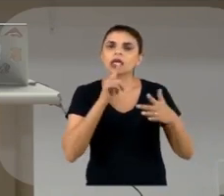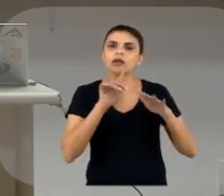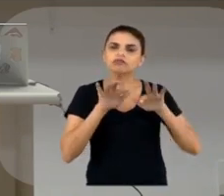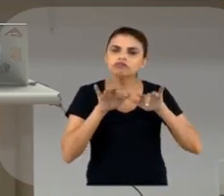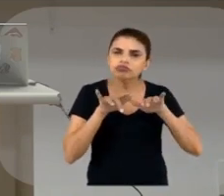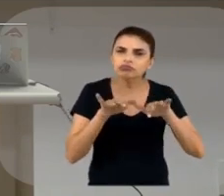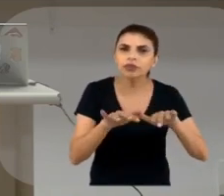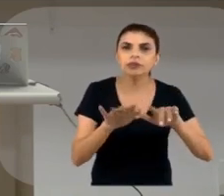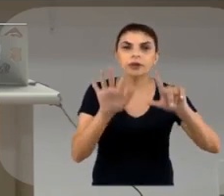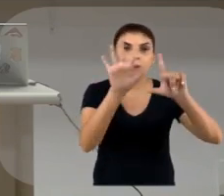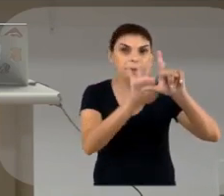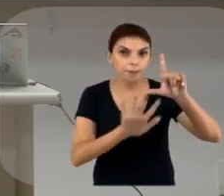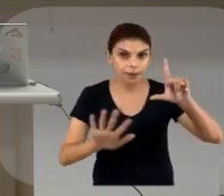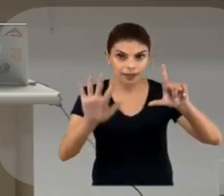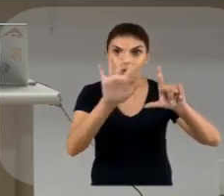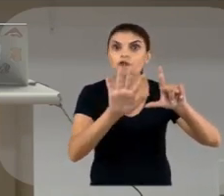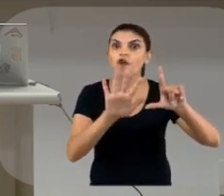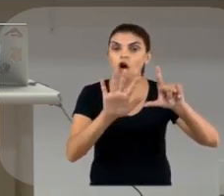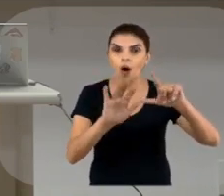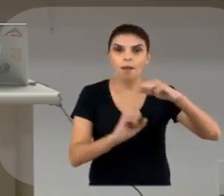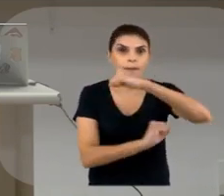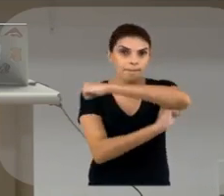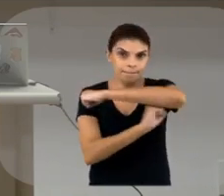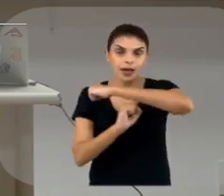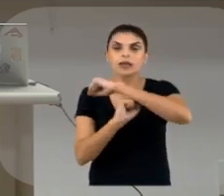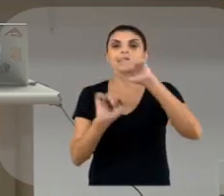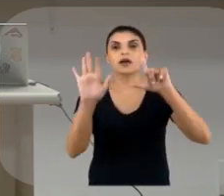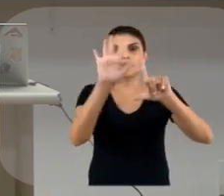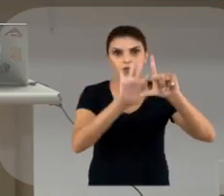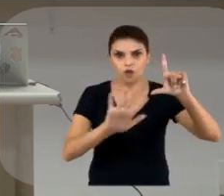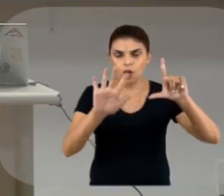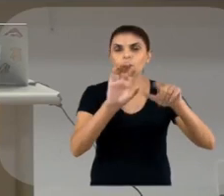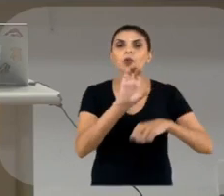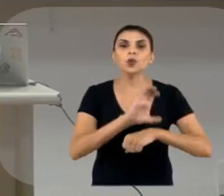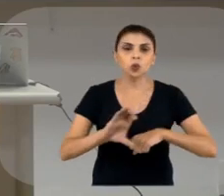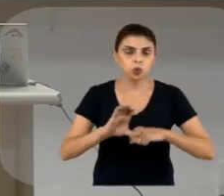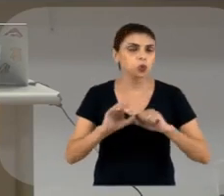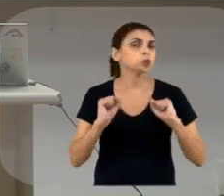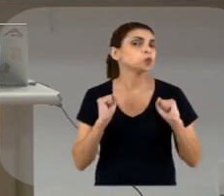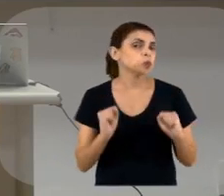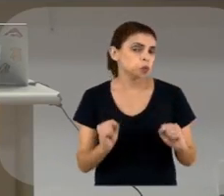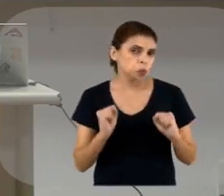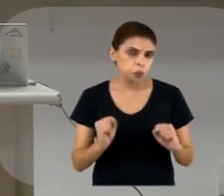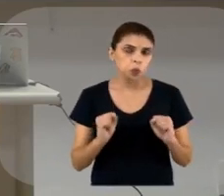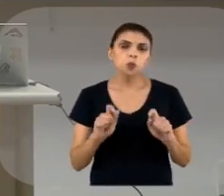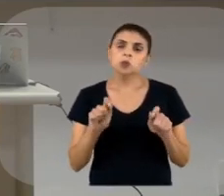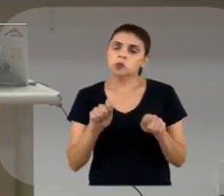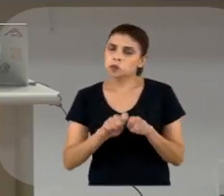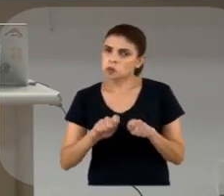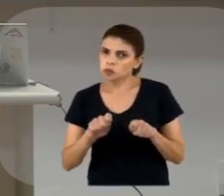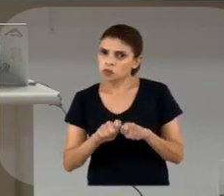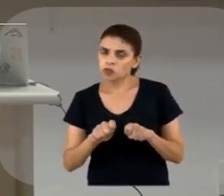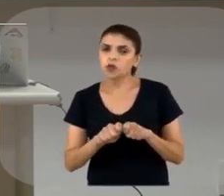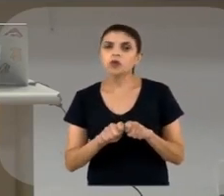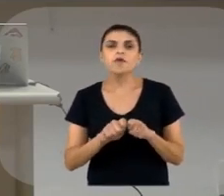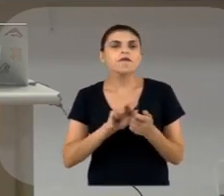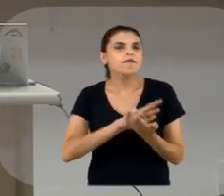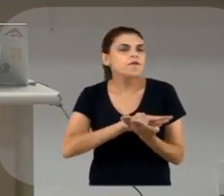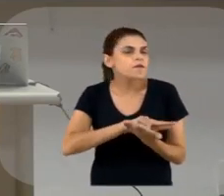acessar a plataforma do campus, mas o curso ele pode ser produzido